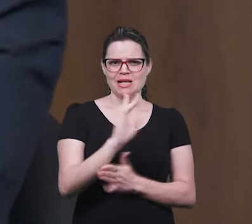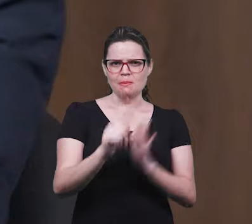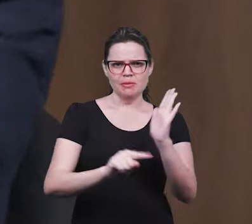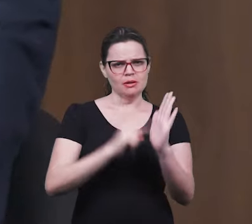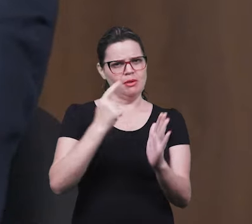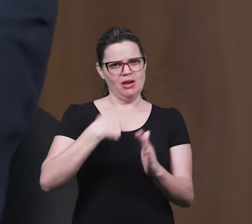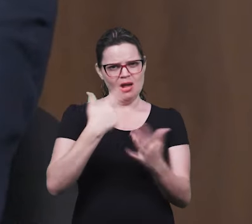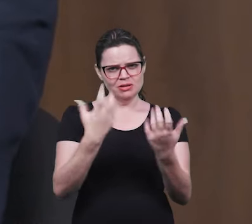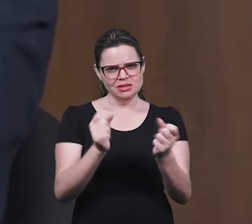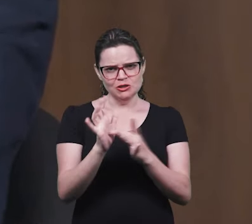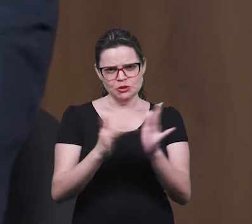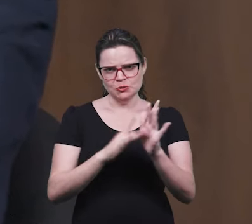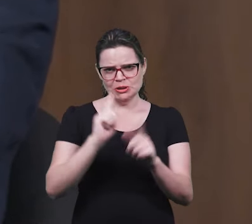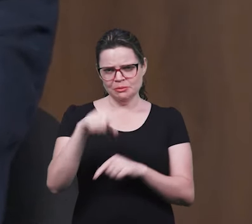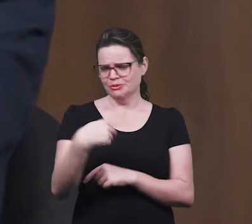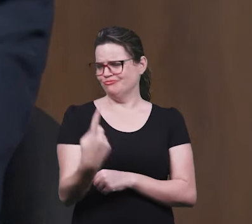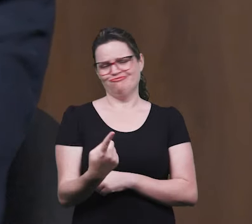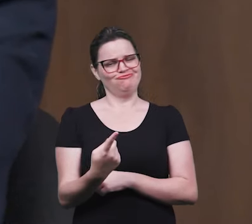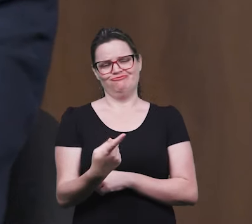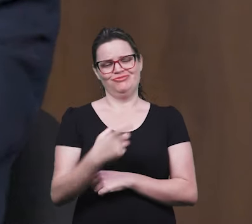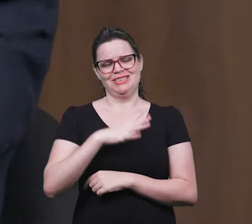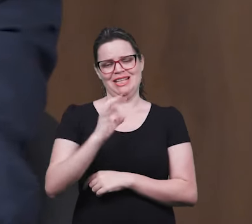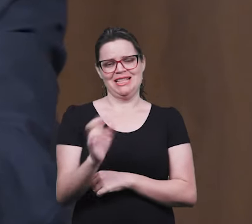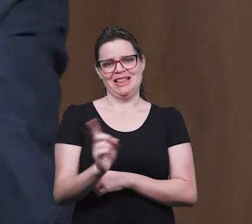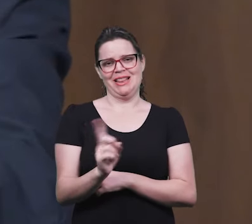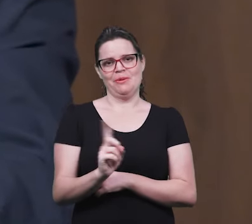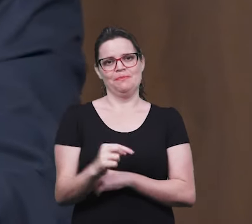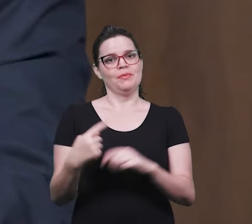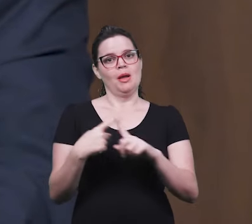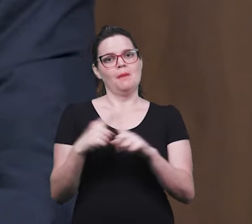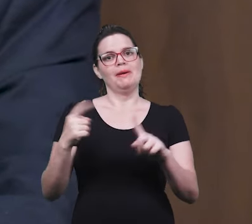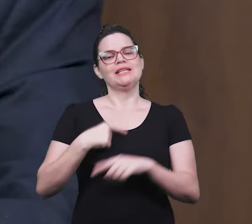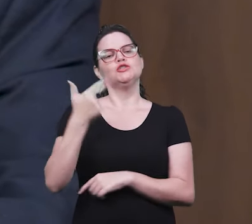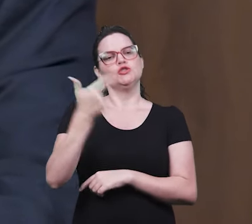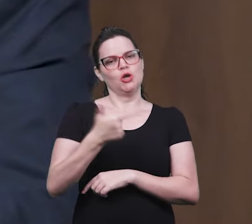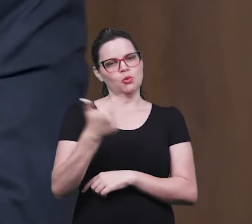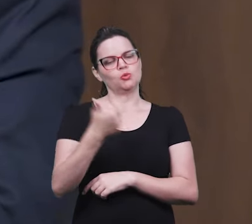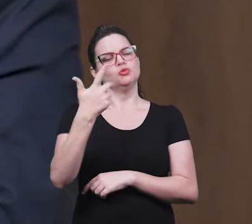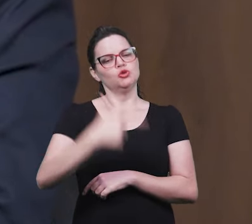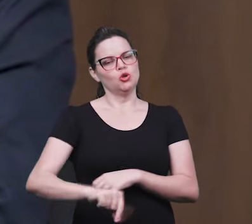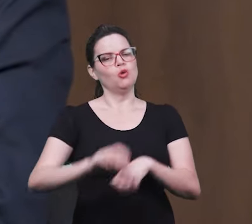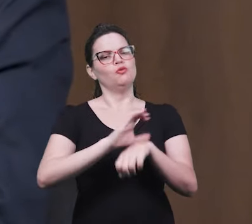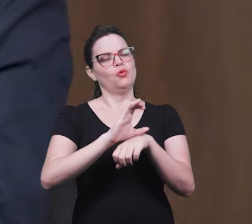na segunda vez, eu fui o melhor aluno do curso. Não teve jeito, já era bom.